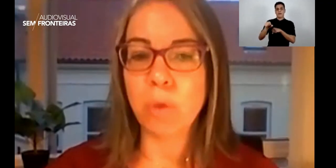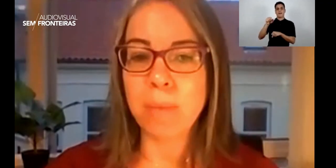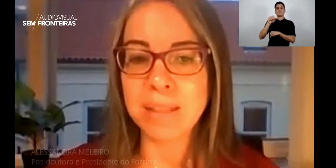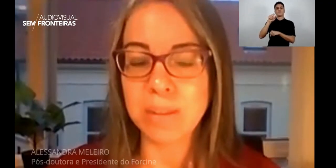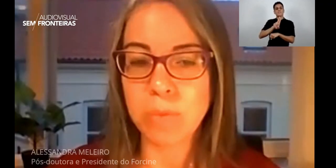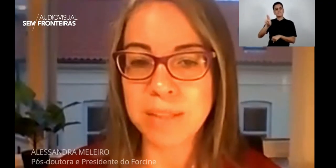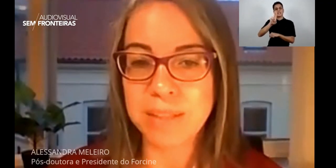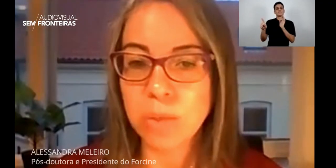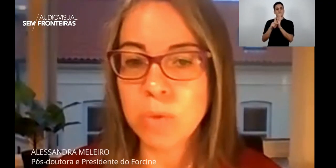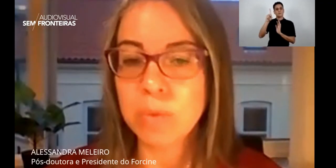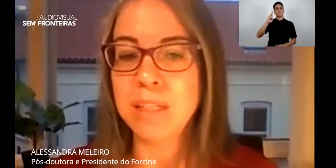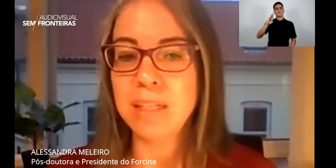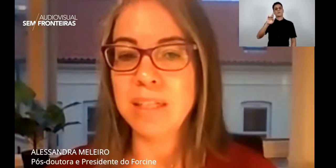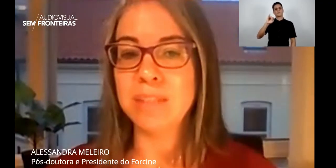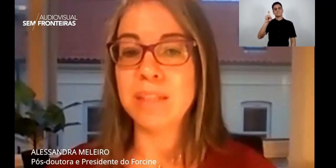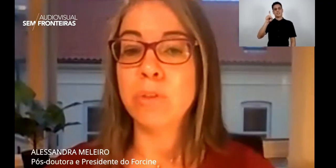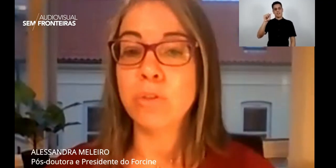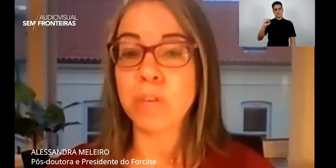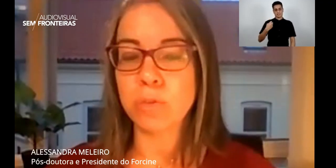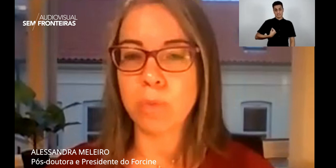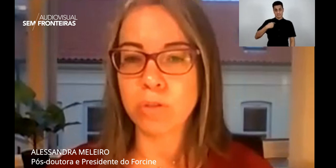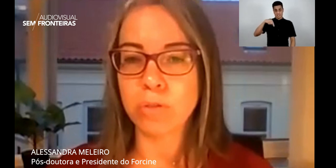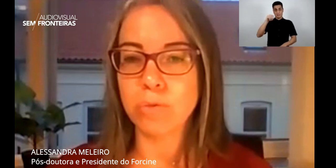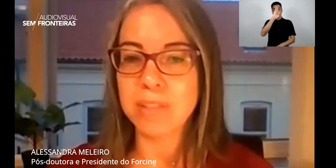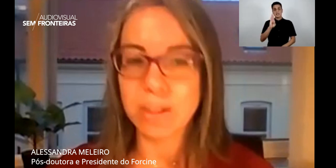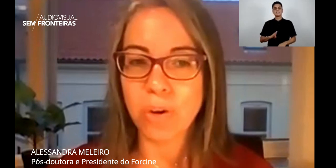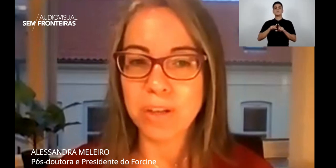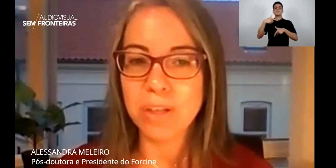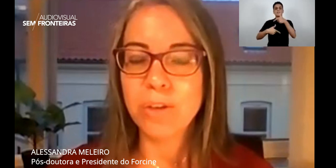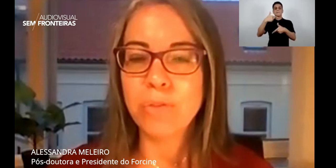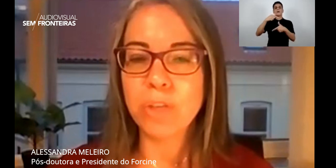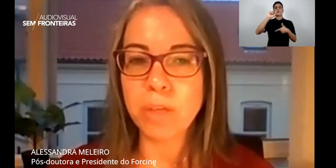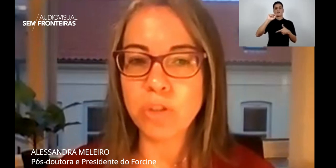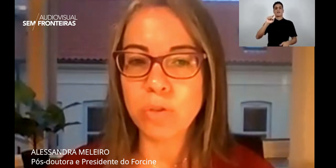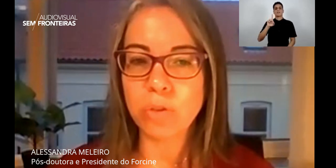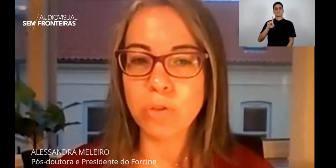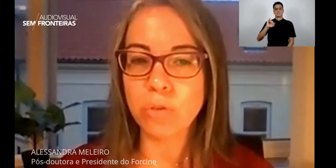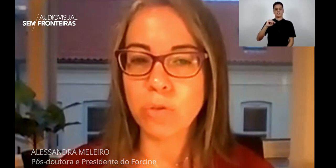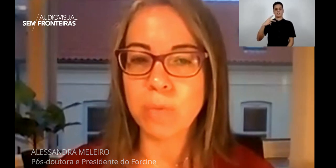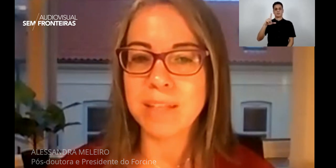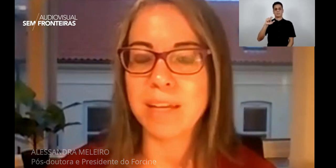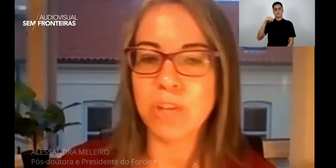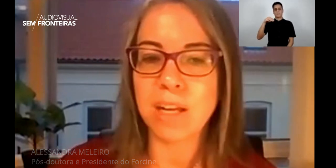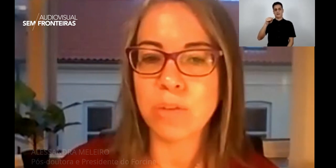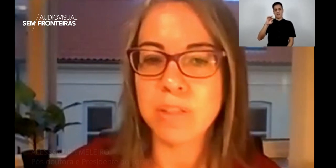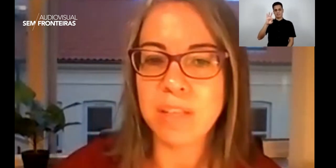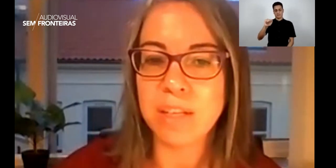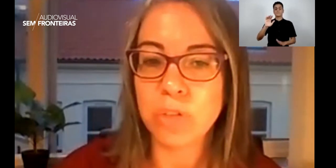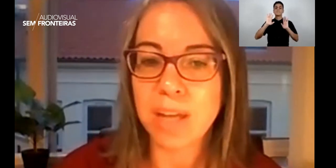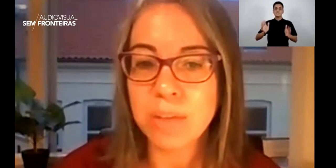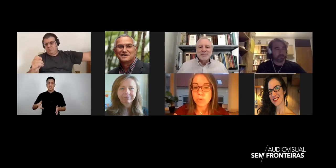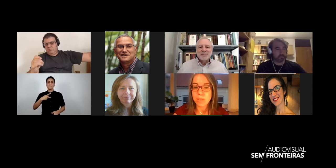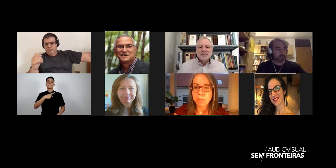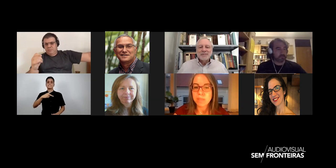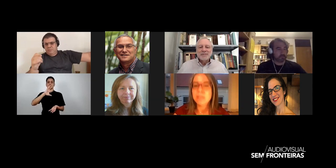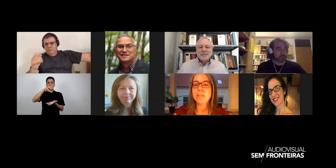é diplomata no Brasil e serviu em diversos postos no exterior. Foi também diretor do Instituto Brasileiro de Relações